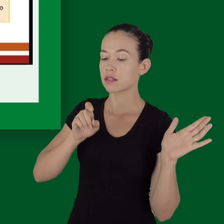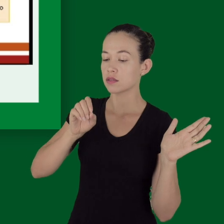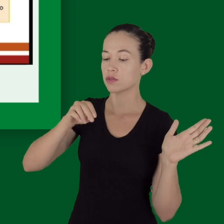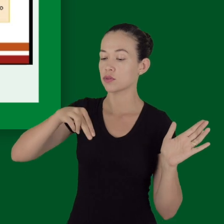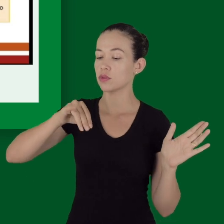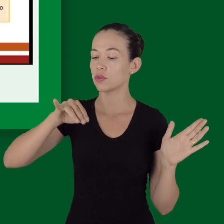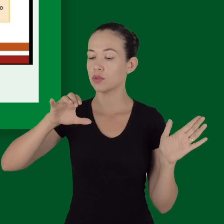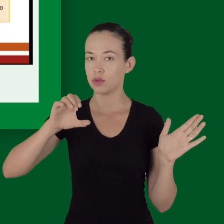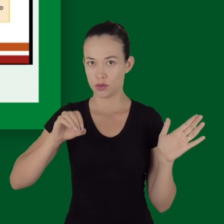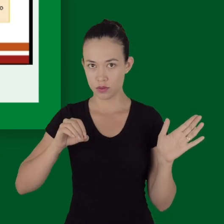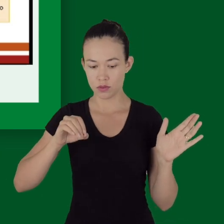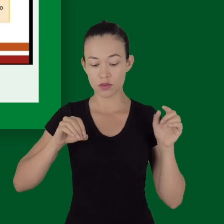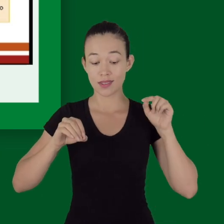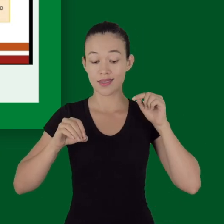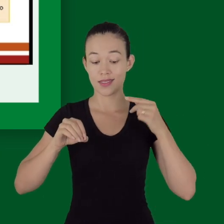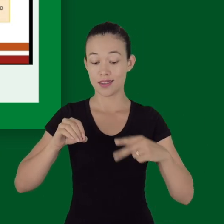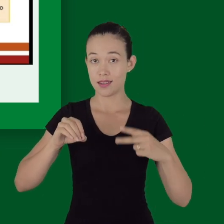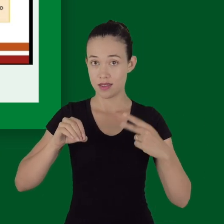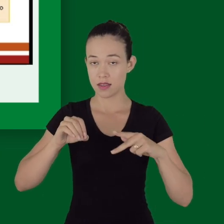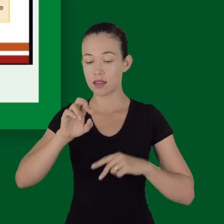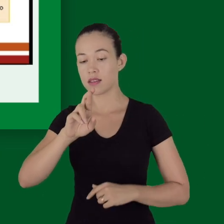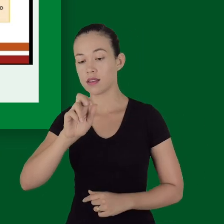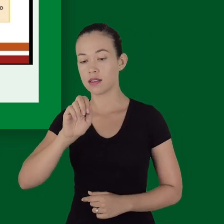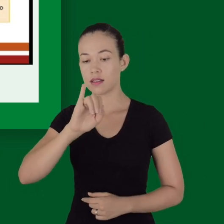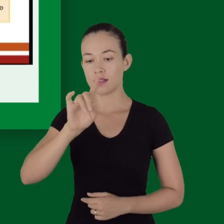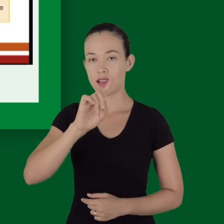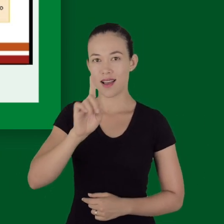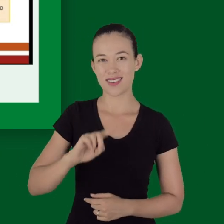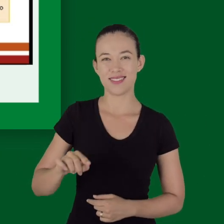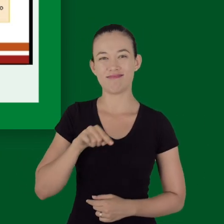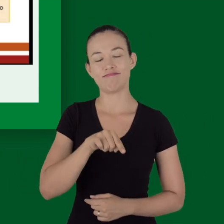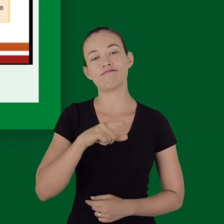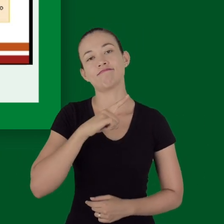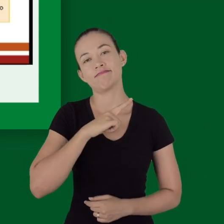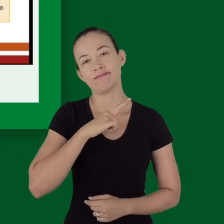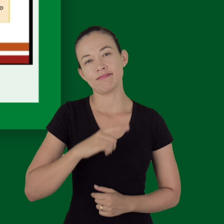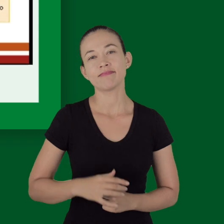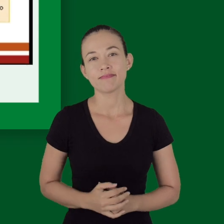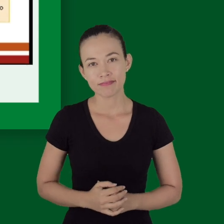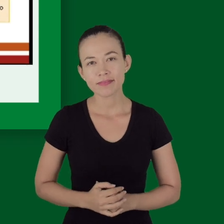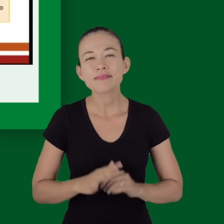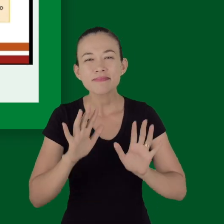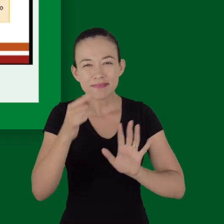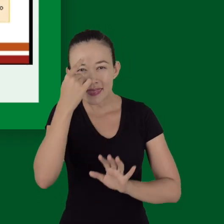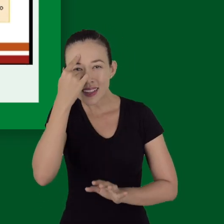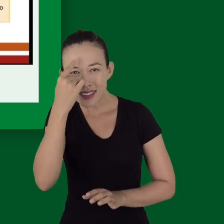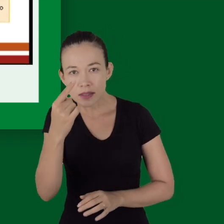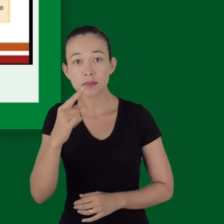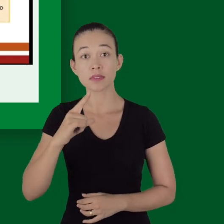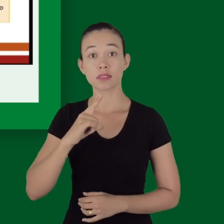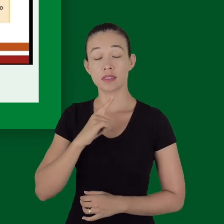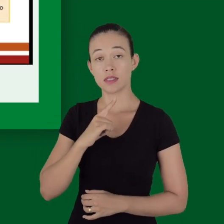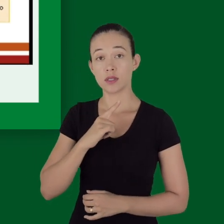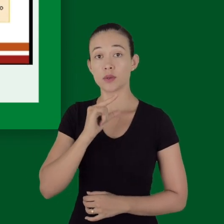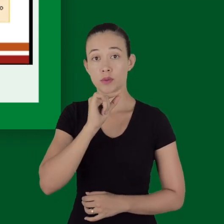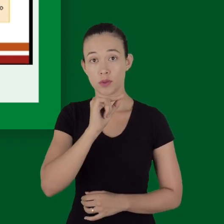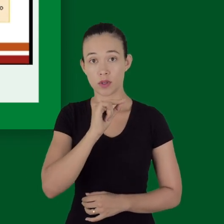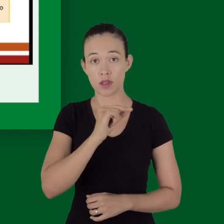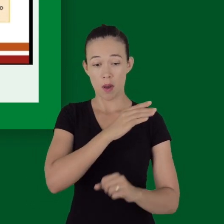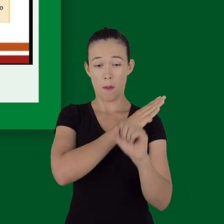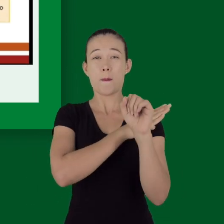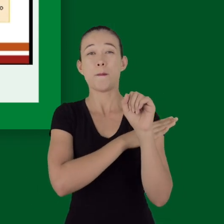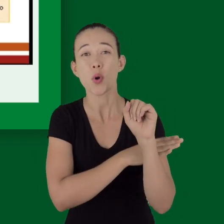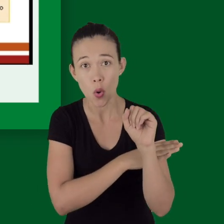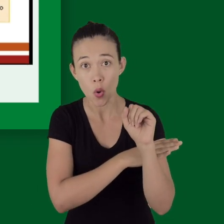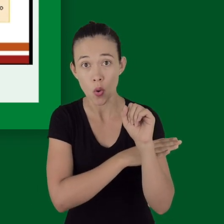forma separadamente, são esses tratos. Então, no momento que o paciente tem função motora preservada, mas ele